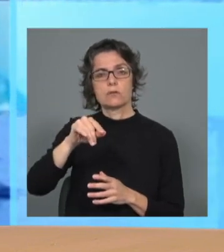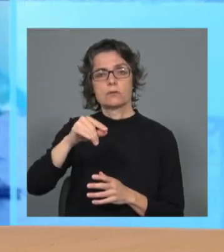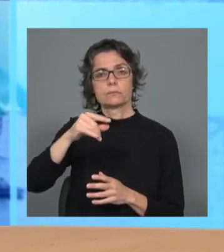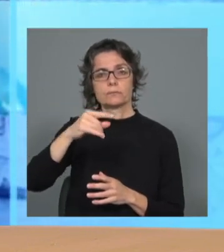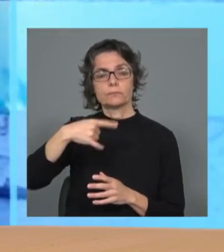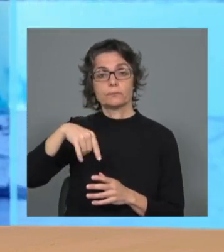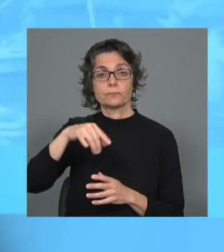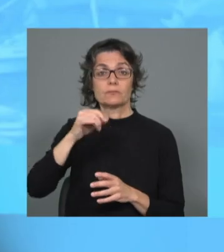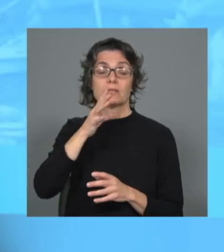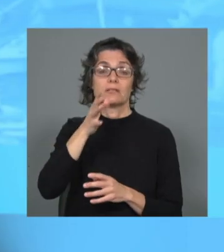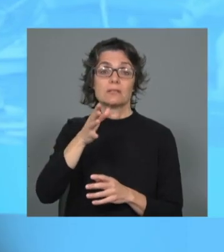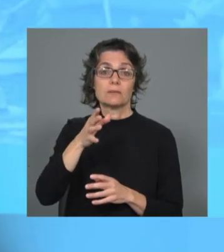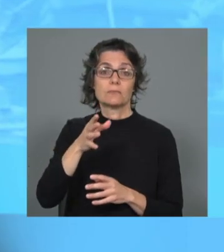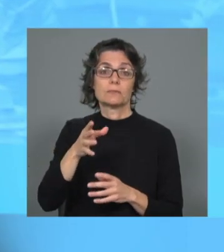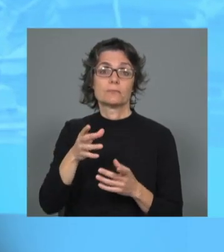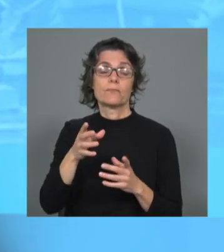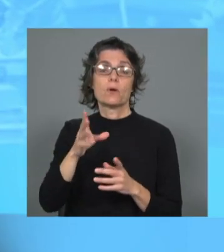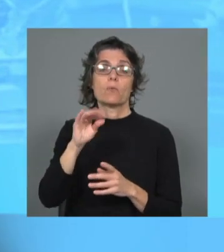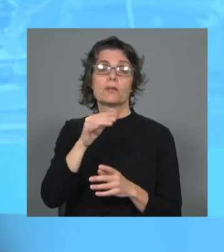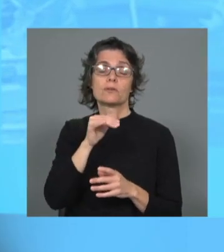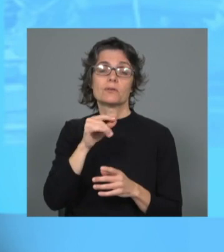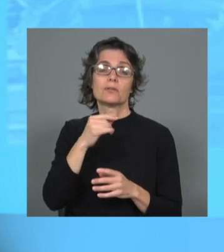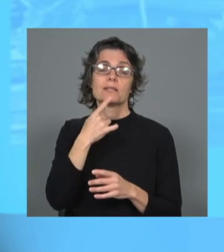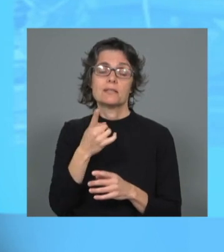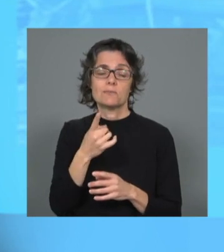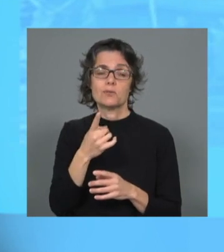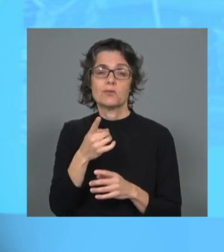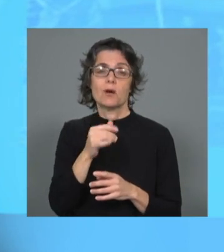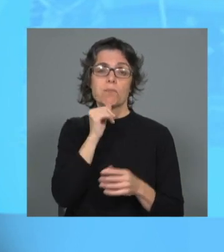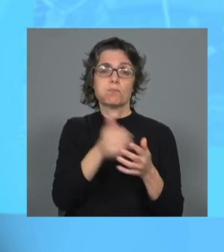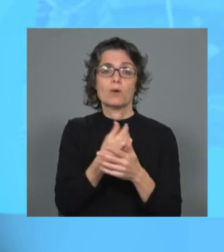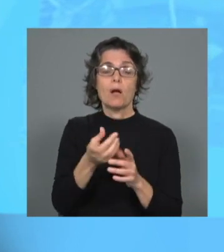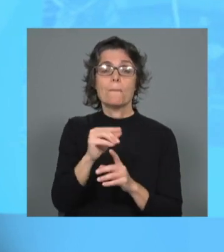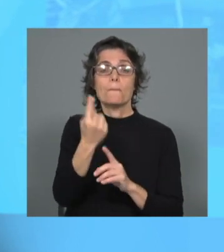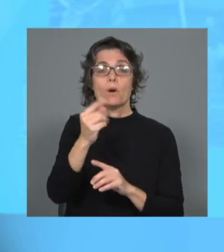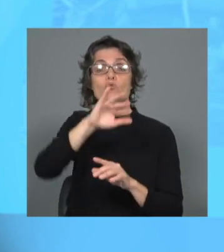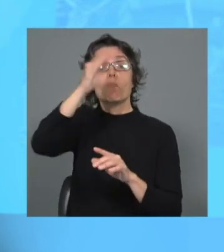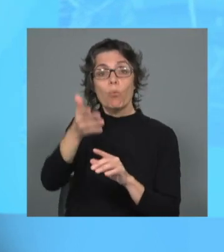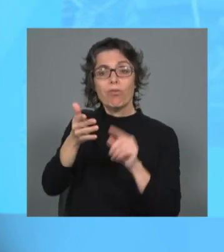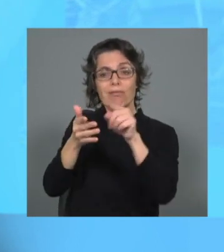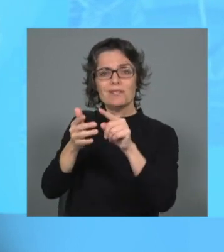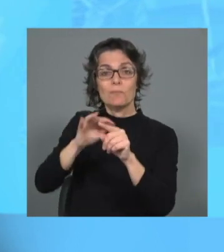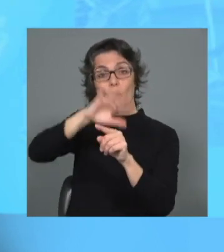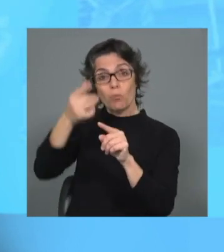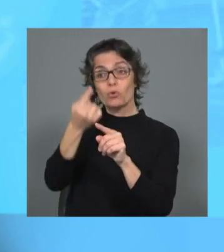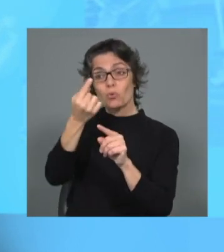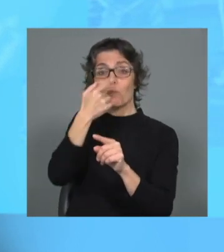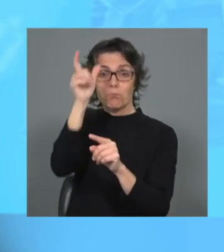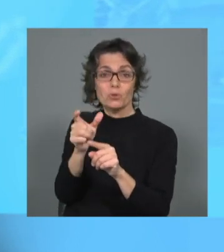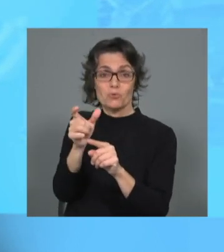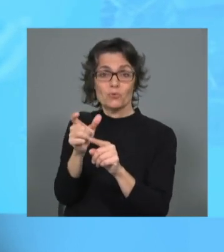que morreu mais um monte, ou seja, morreu a última pessoa que habitava esse monte, não é? E isso acredito que se vá